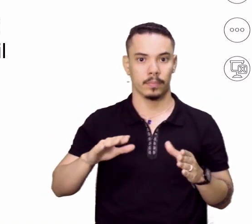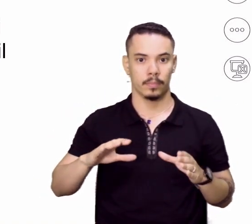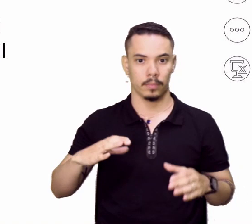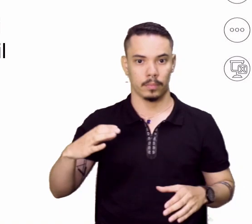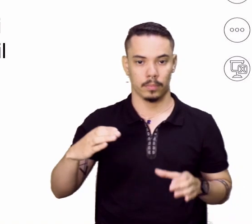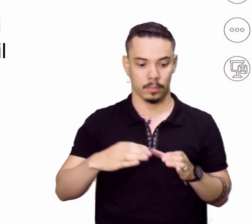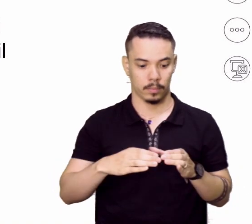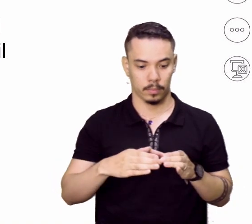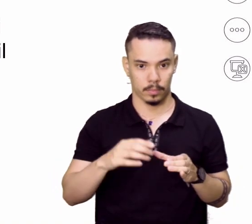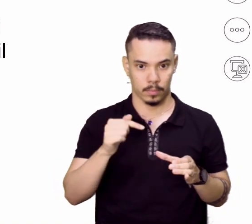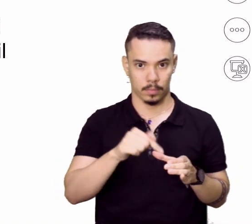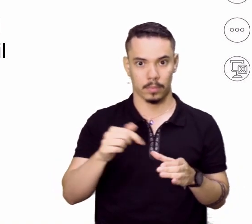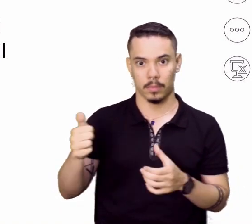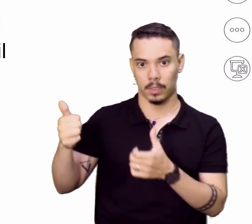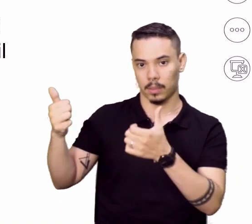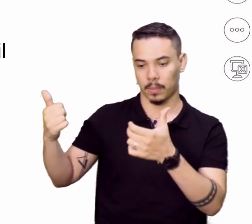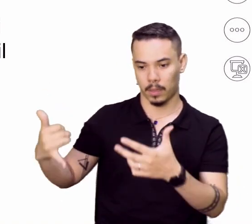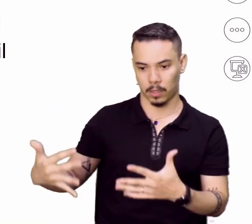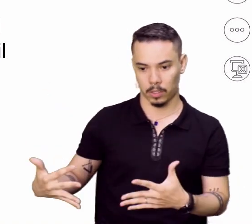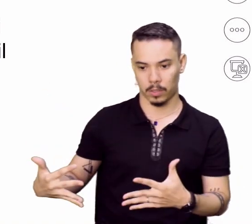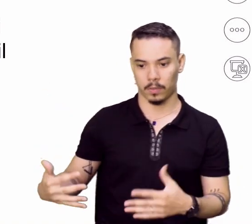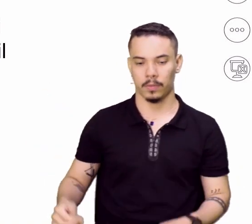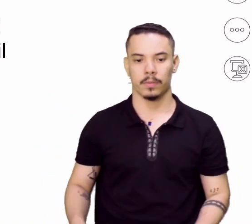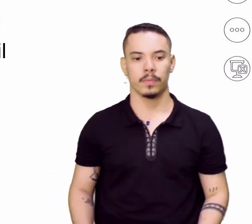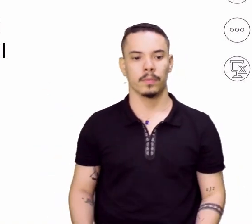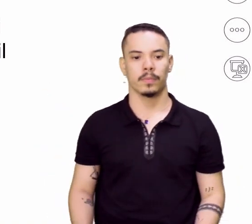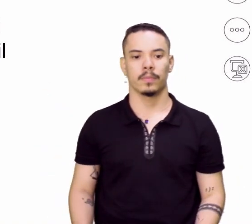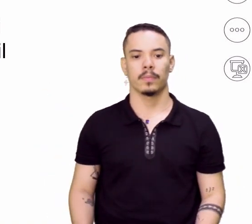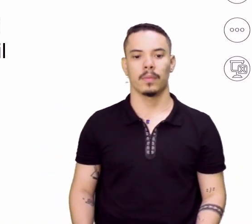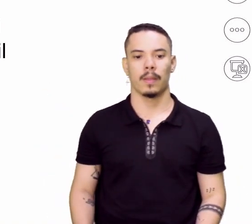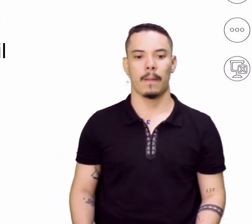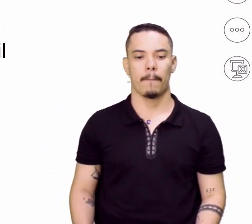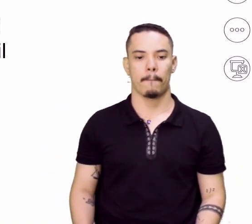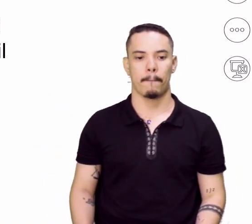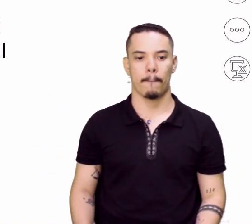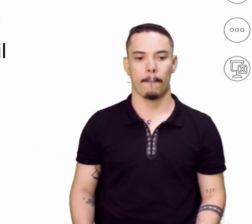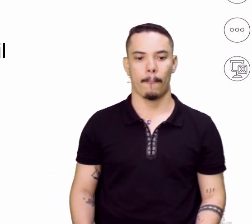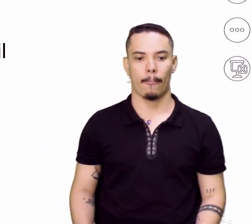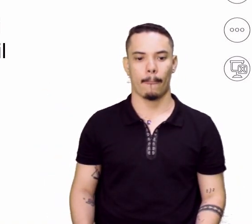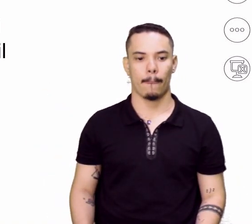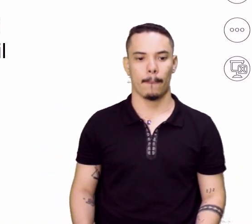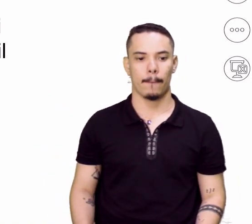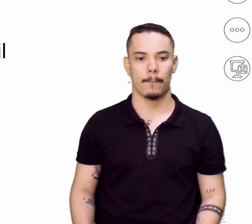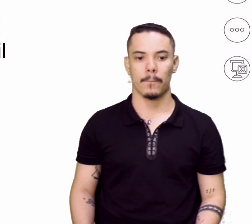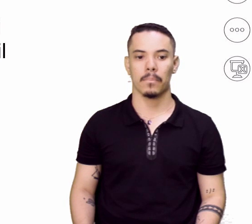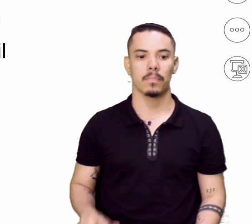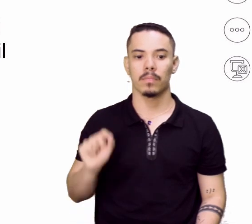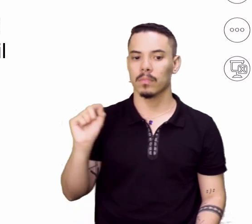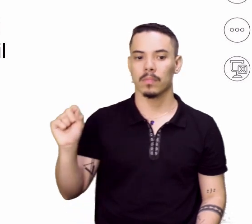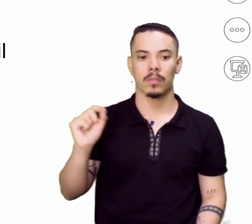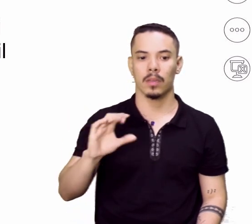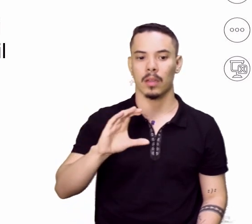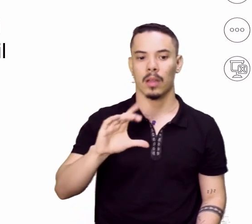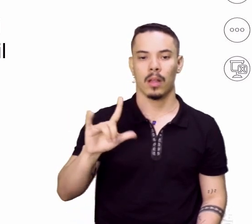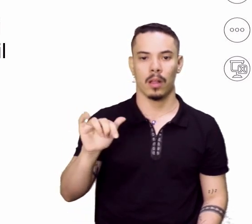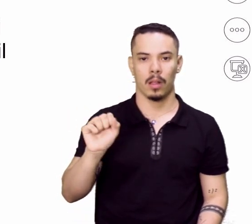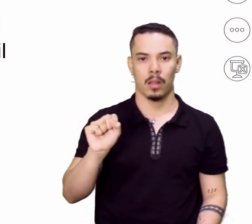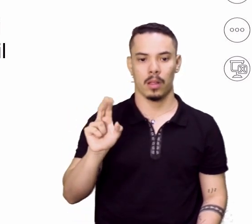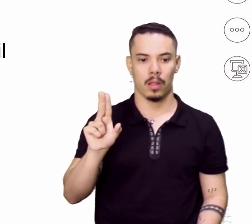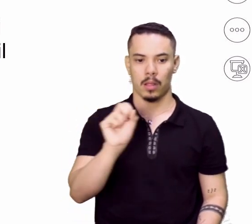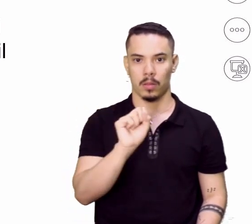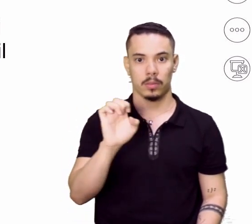explicativas. Vamos entender? As define clauses vão ser aqui sentenças, frases,